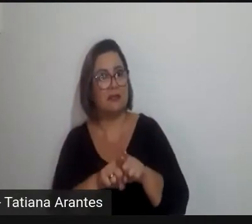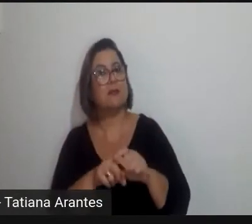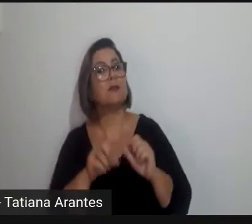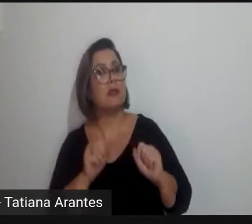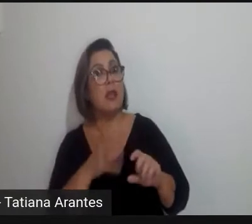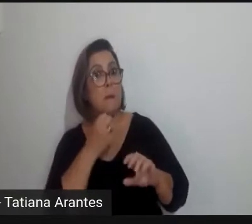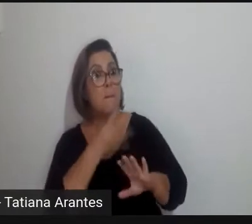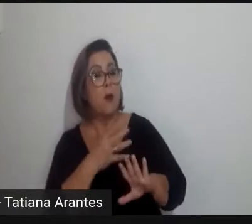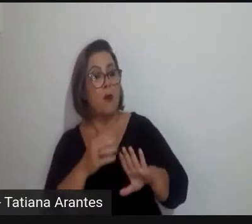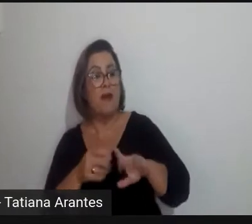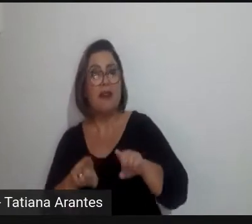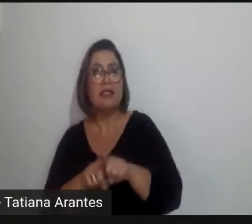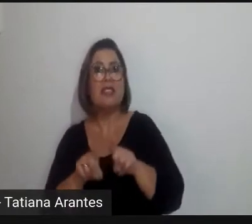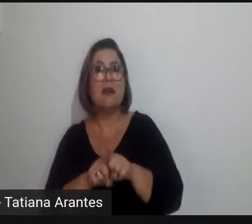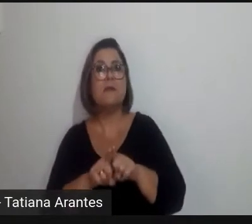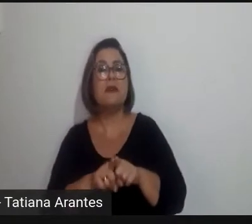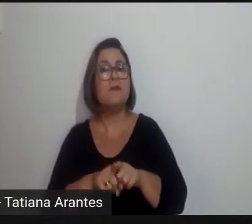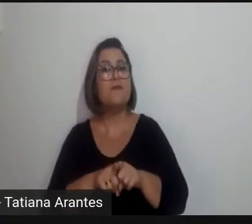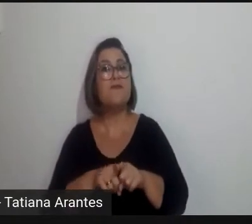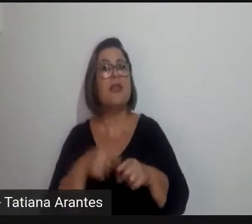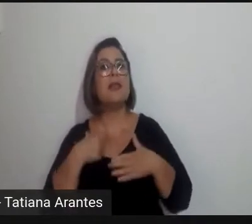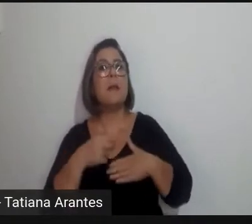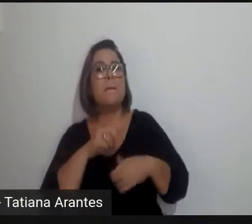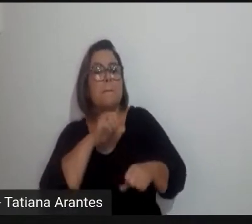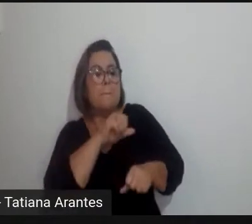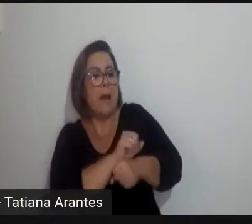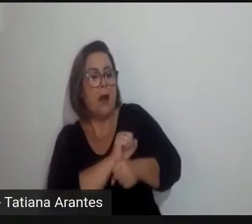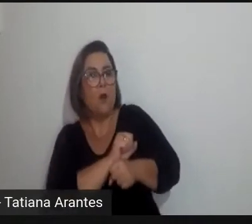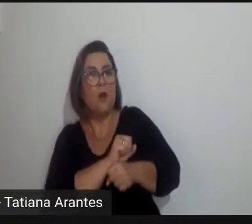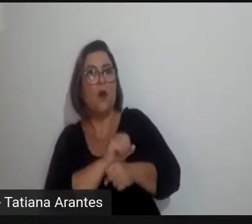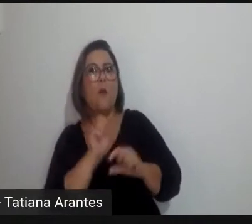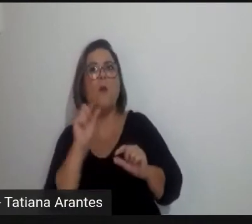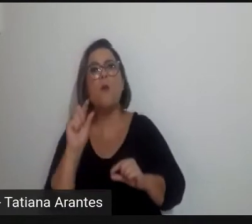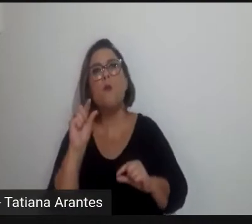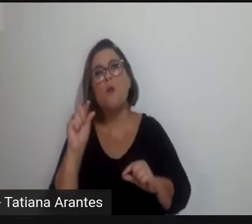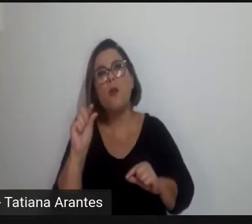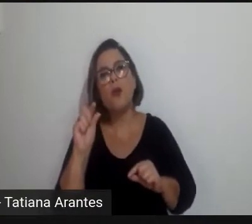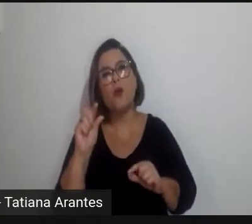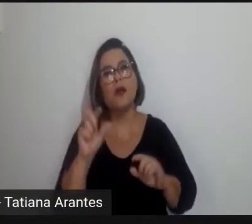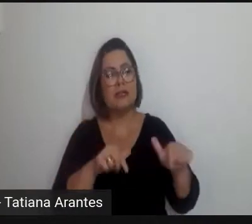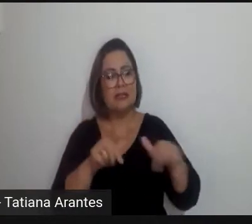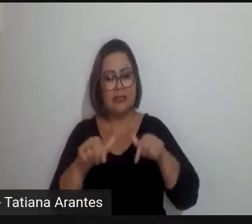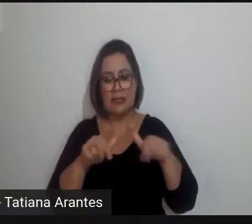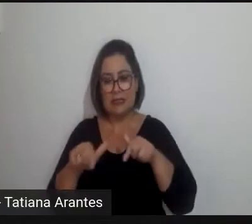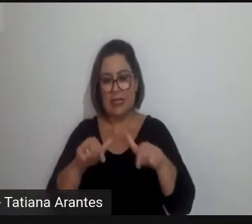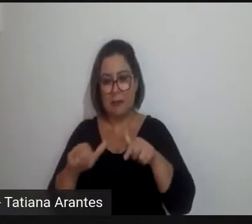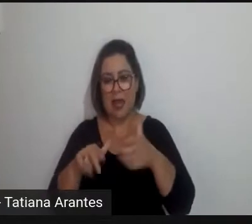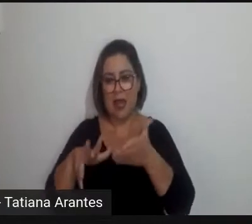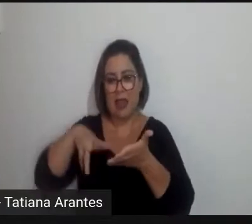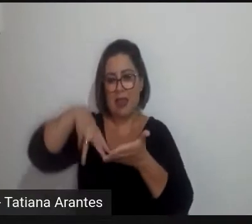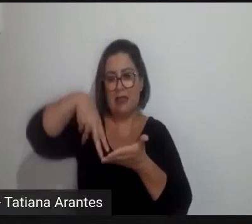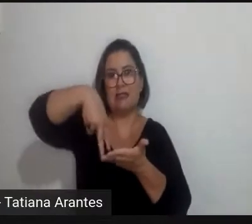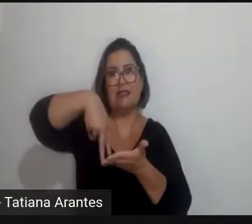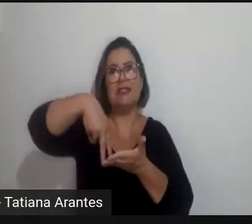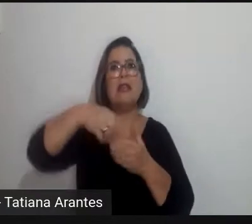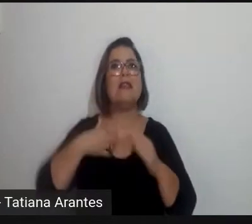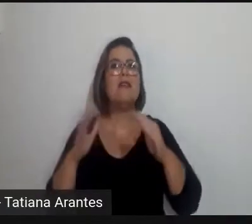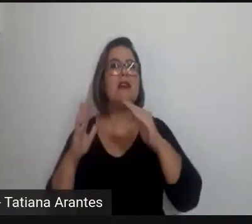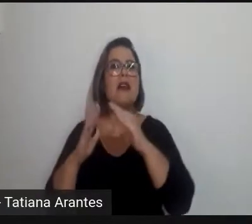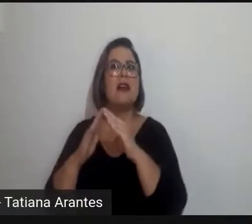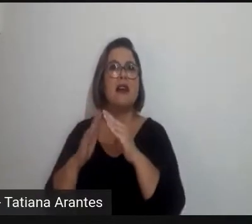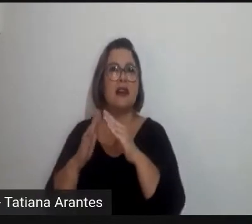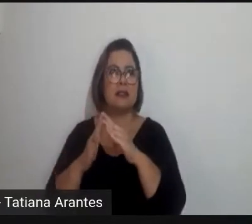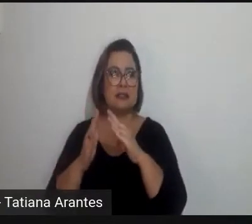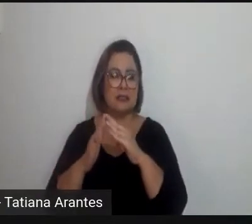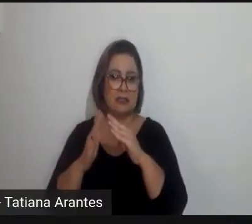ser, inclusive, com conteúdos de trabalho doméstico, porque nessa fase agora, é lógico que isso vai mudar em